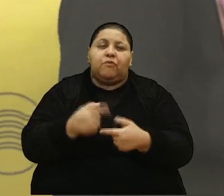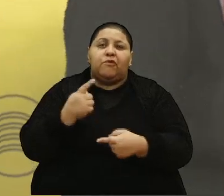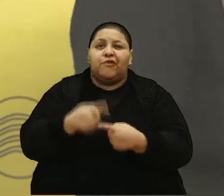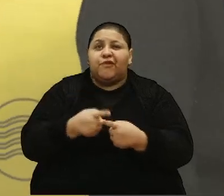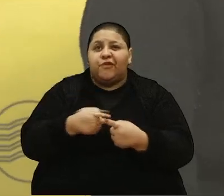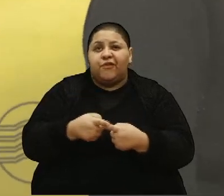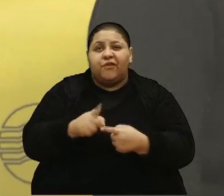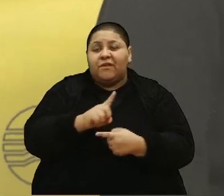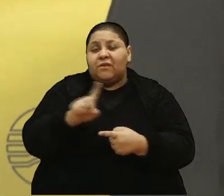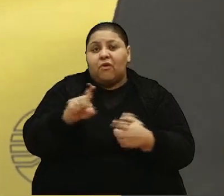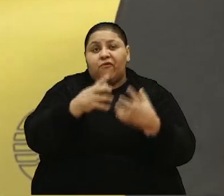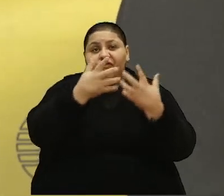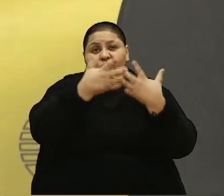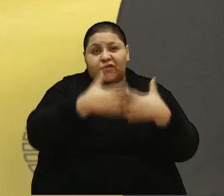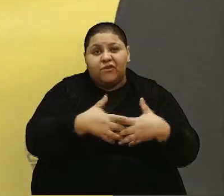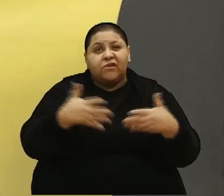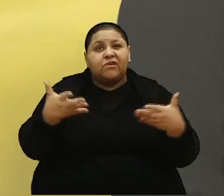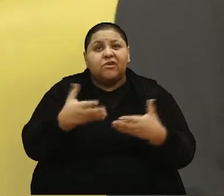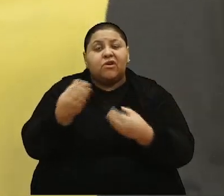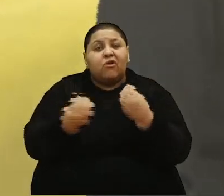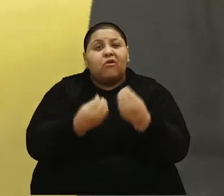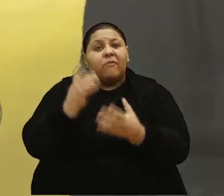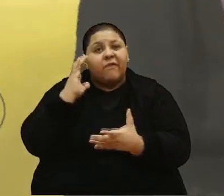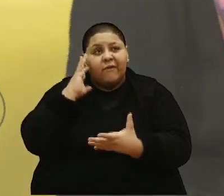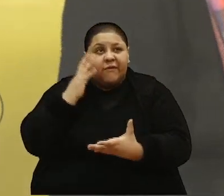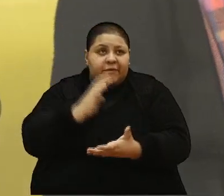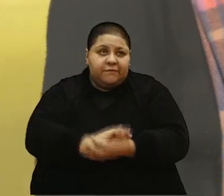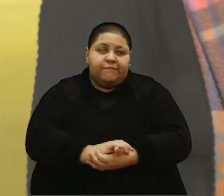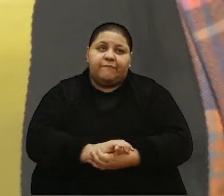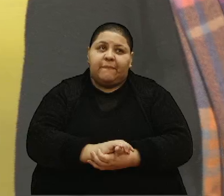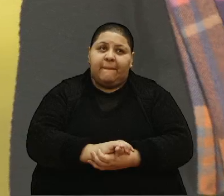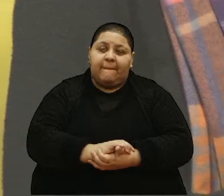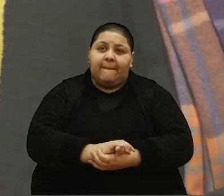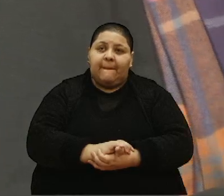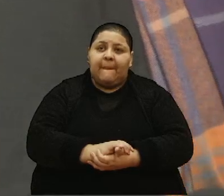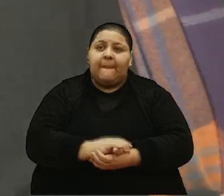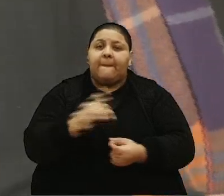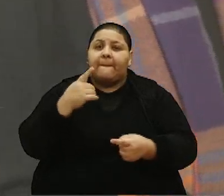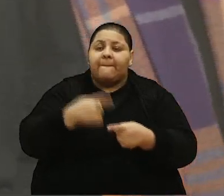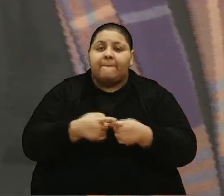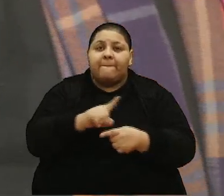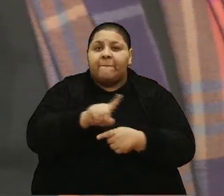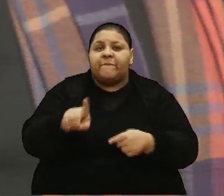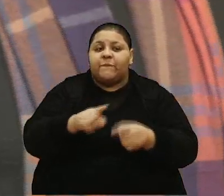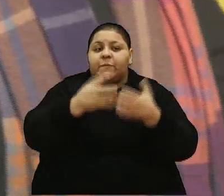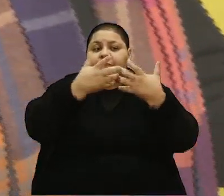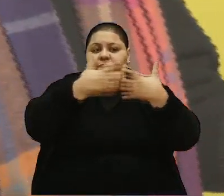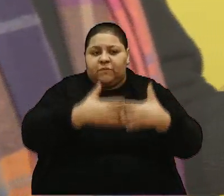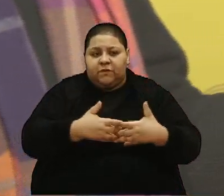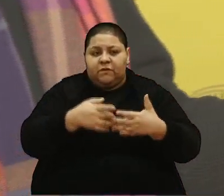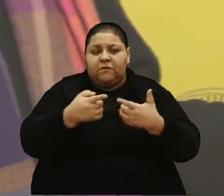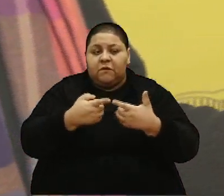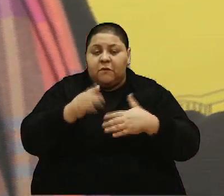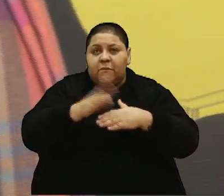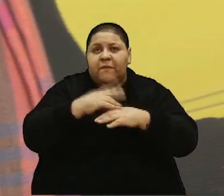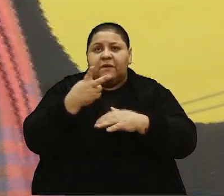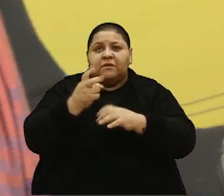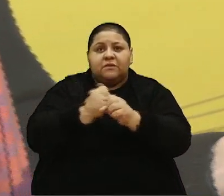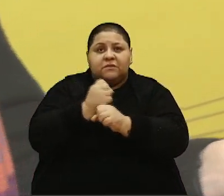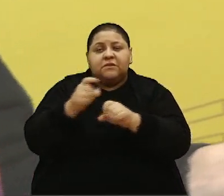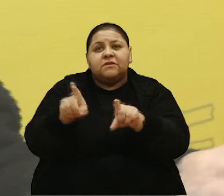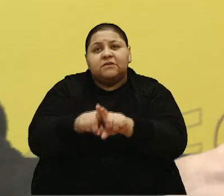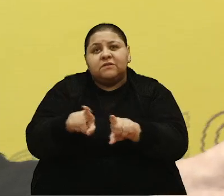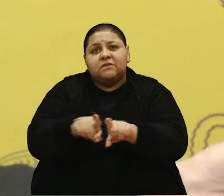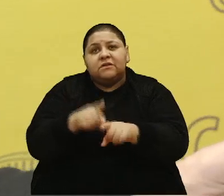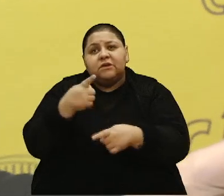porque não estava funcionando. E agora, como é que fica? Bem, justamente porque não estava funcionando há mais de 2 anos e também